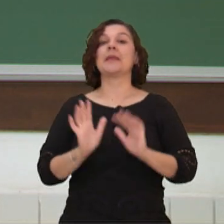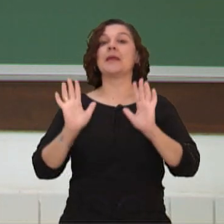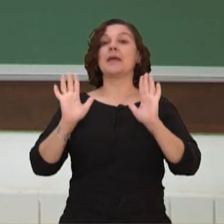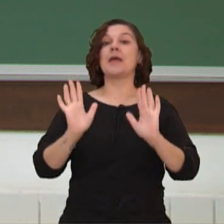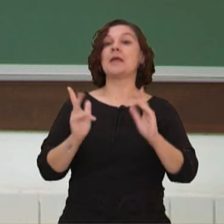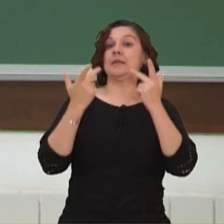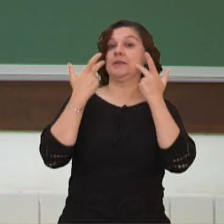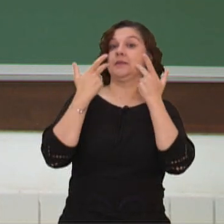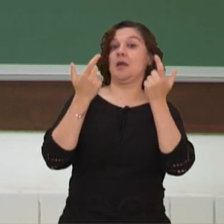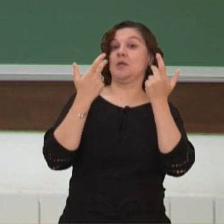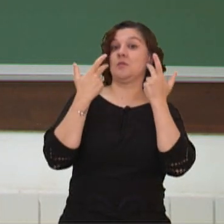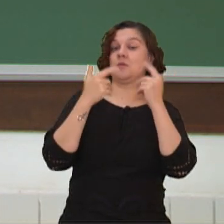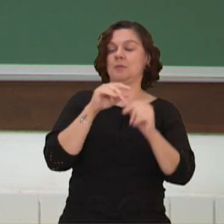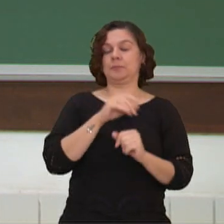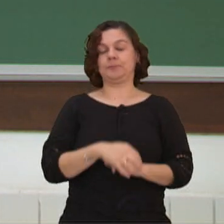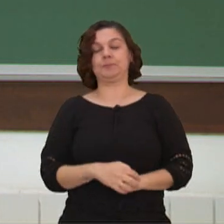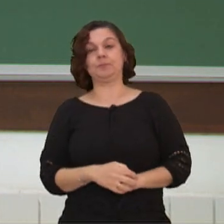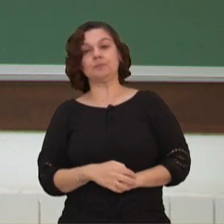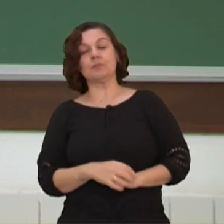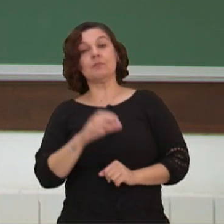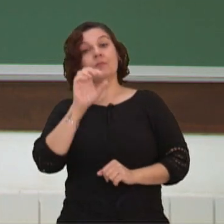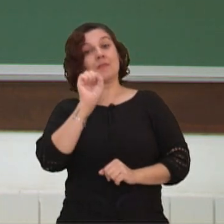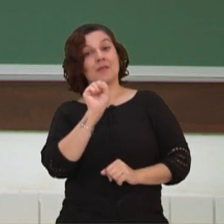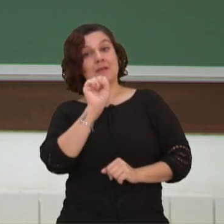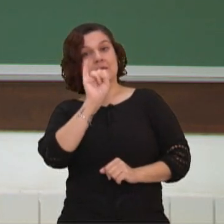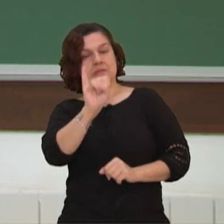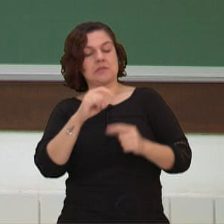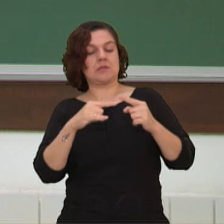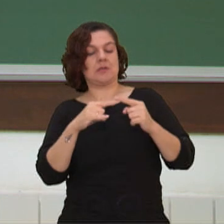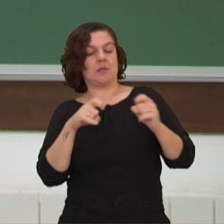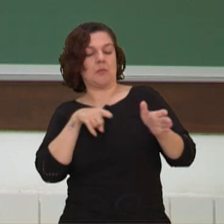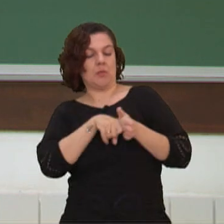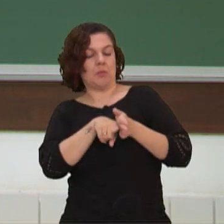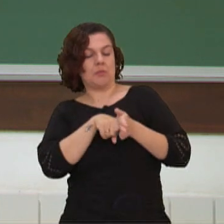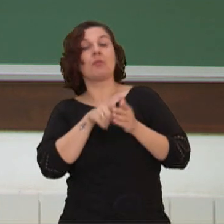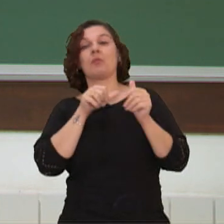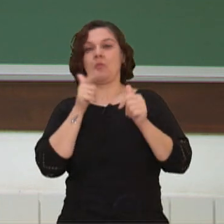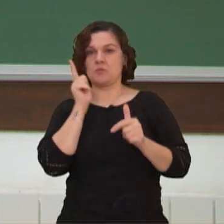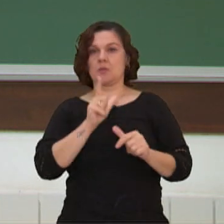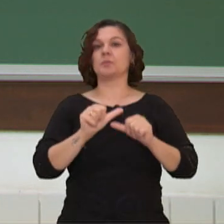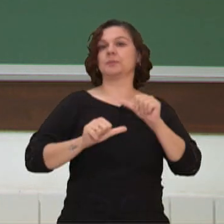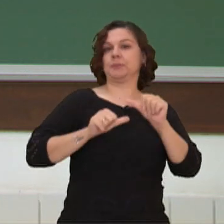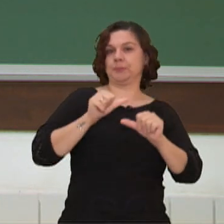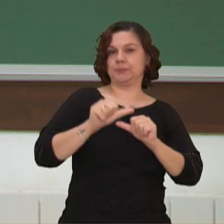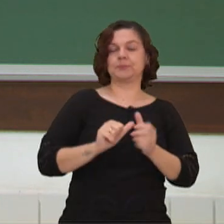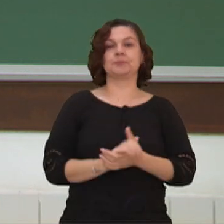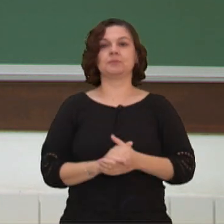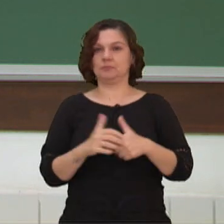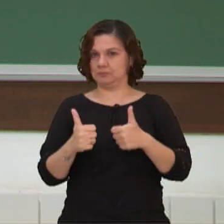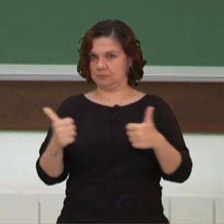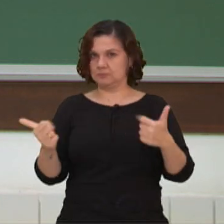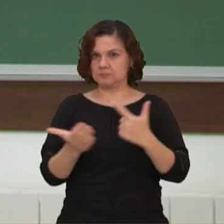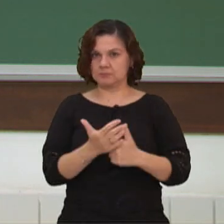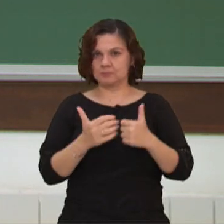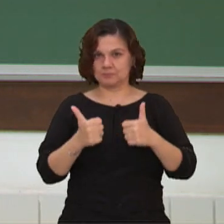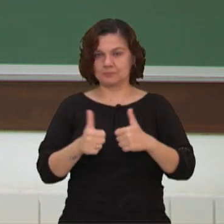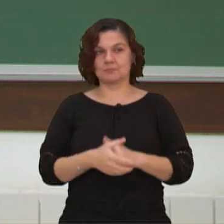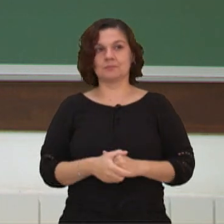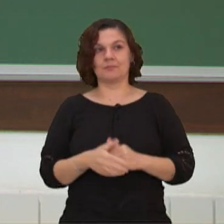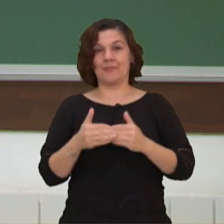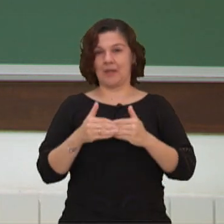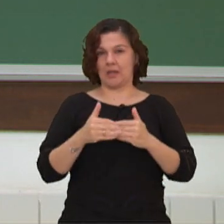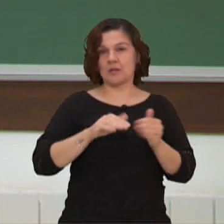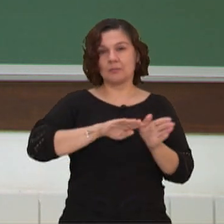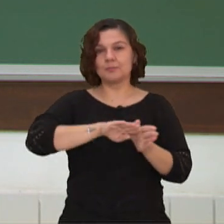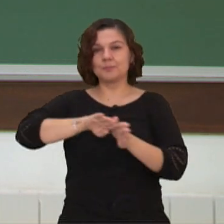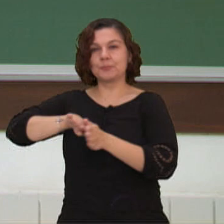condições naturais. Em condições artificiais, simuladas em laboratório, a gente pode alterar isso. Certo? Mas essas questões